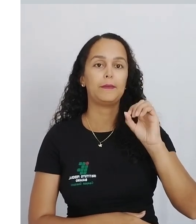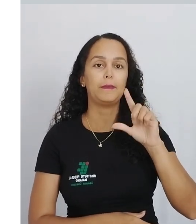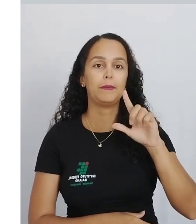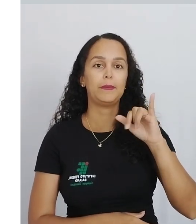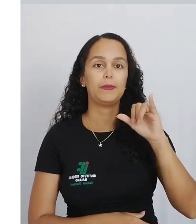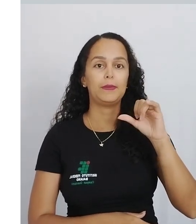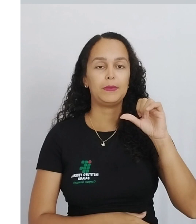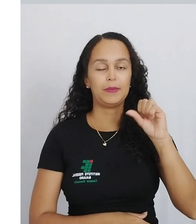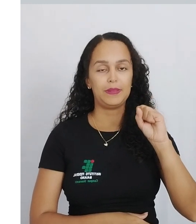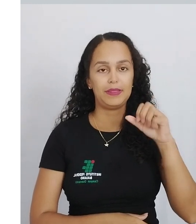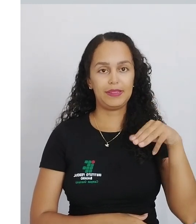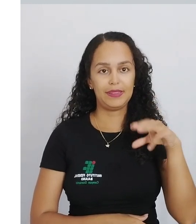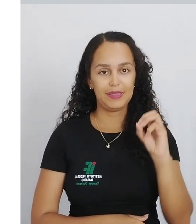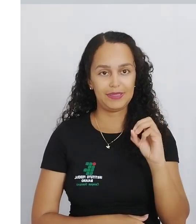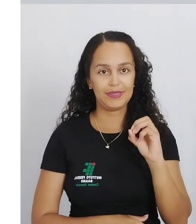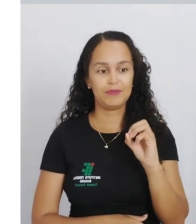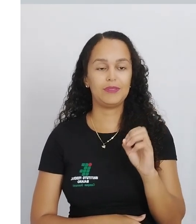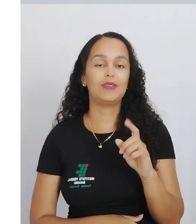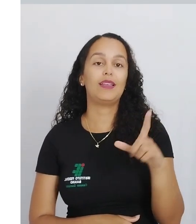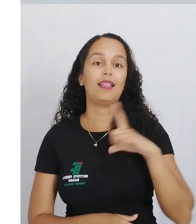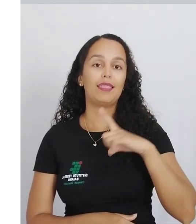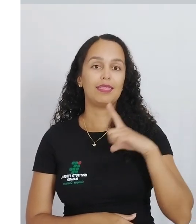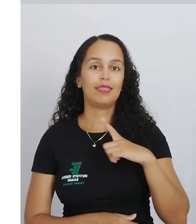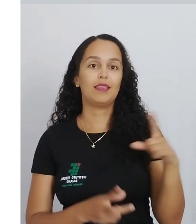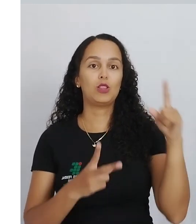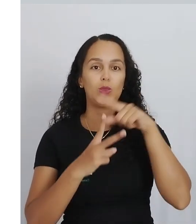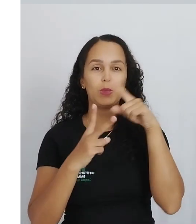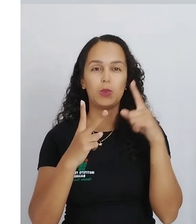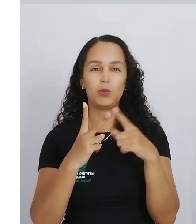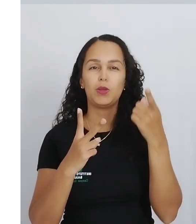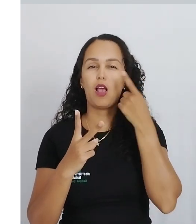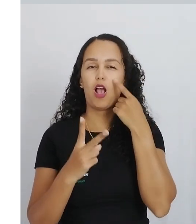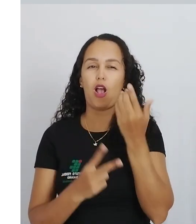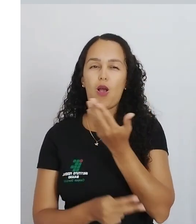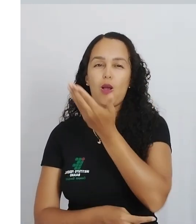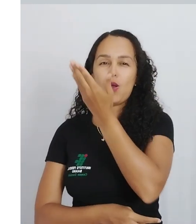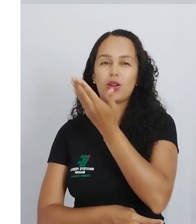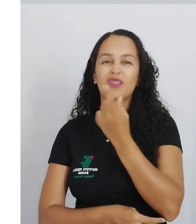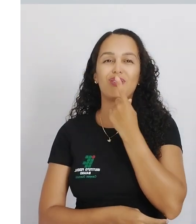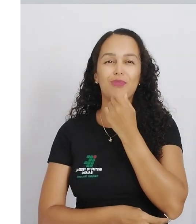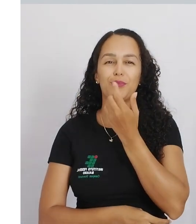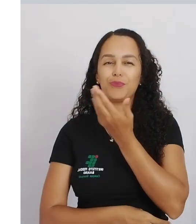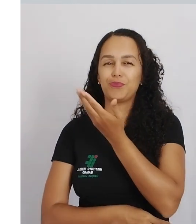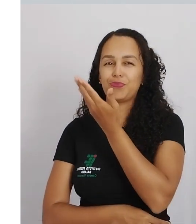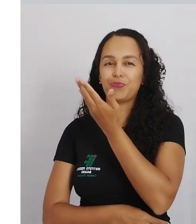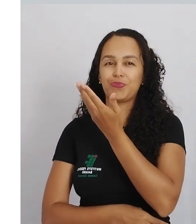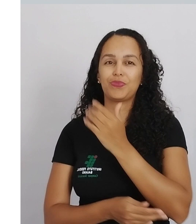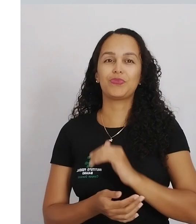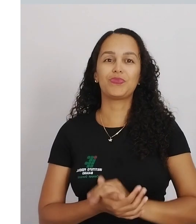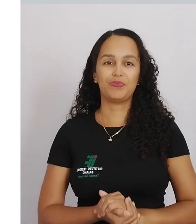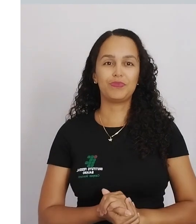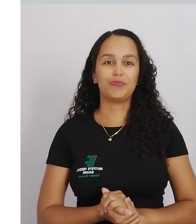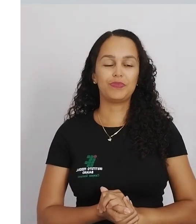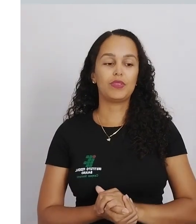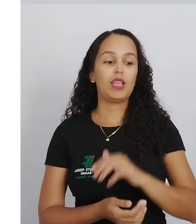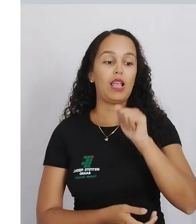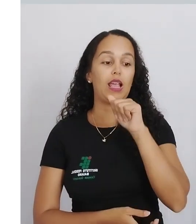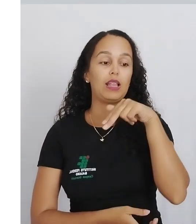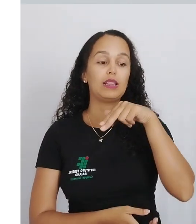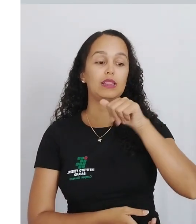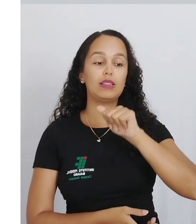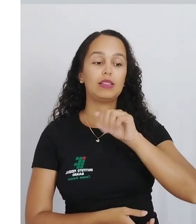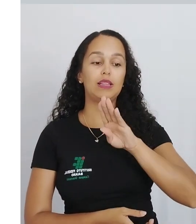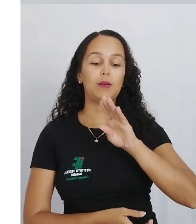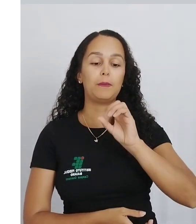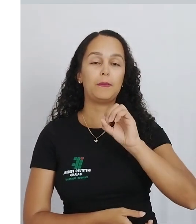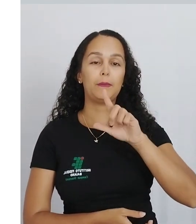anabólicas e catabólicas. Uma é a inversa da outra. Na reação anabólica, nós temos moléculas simples, que na